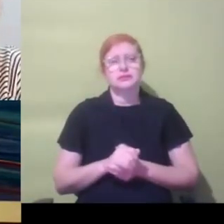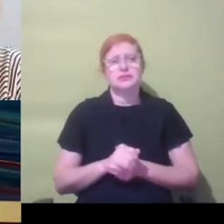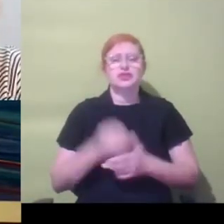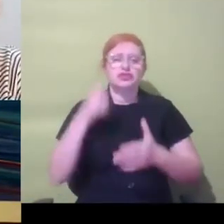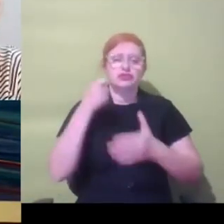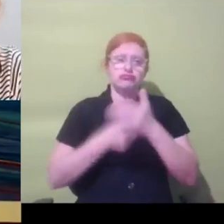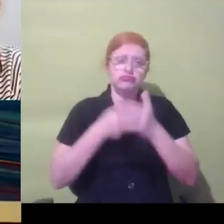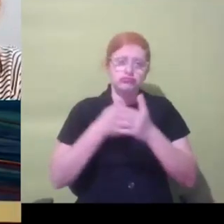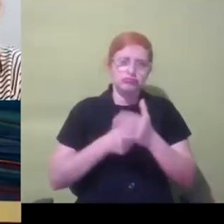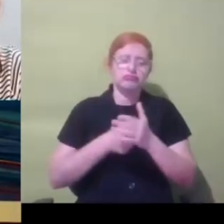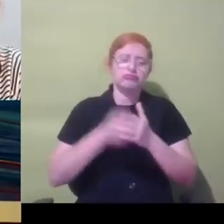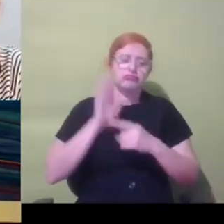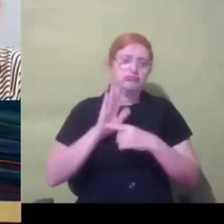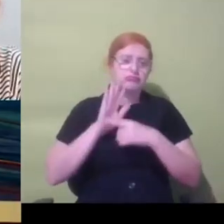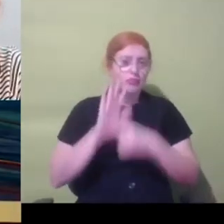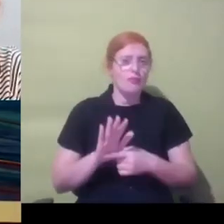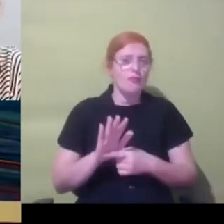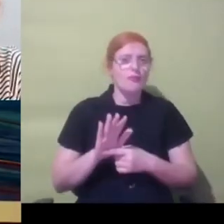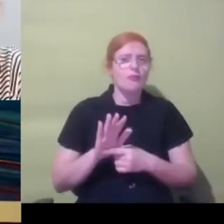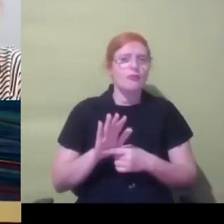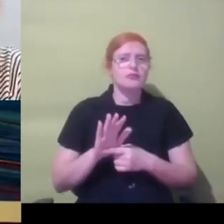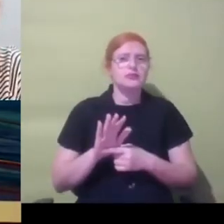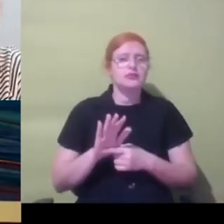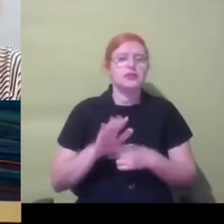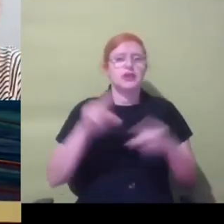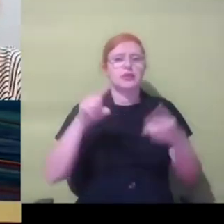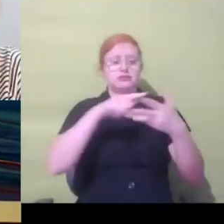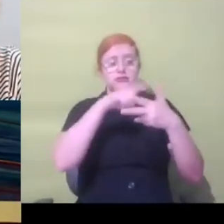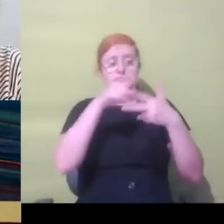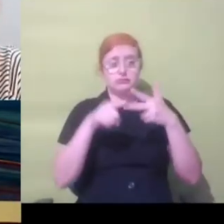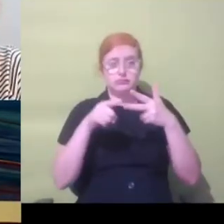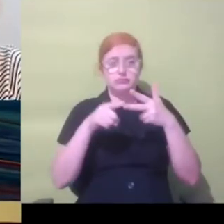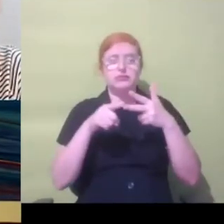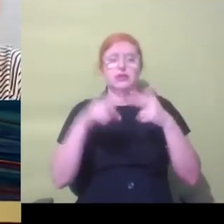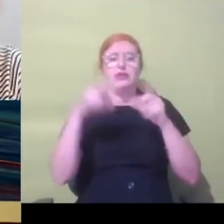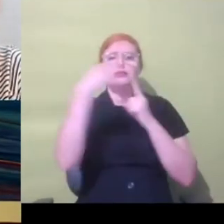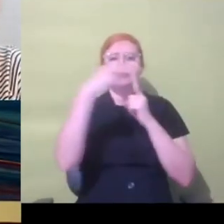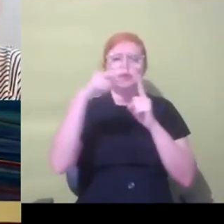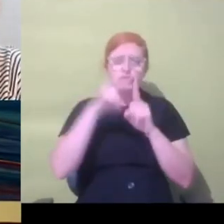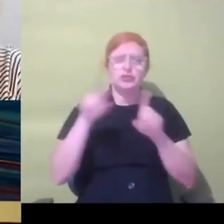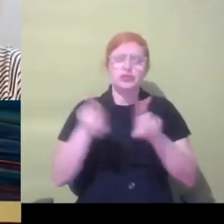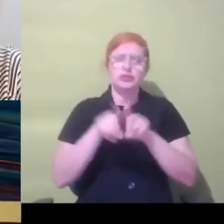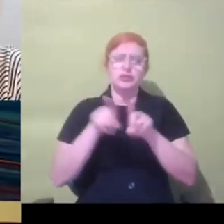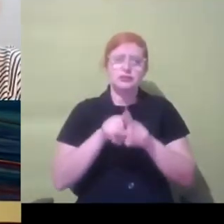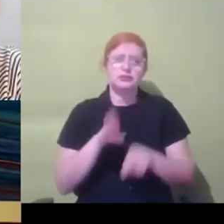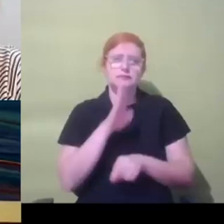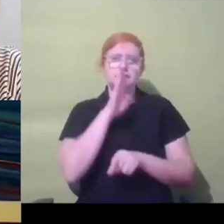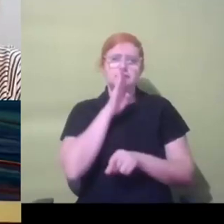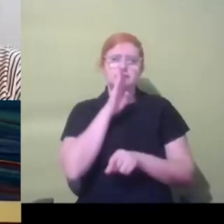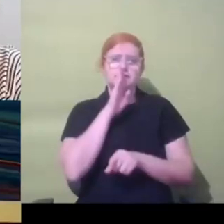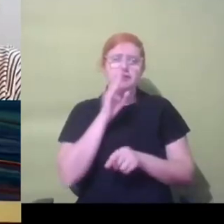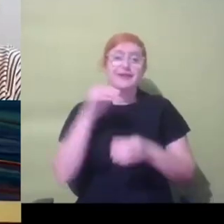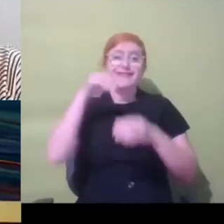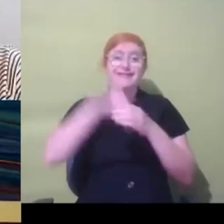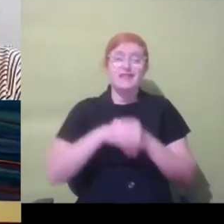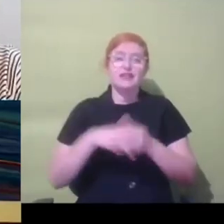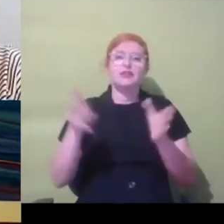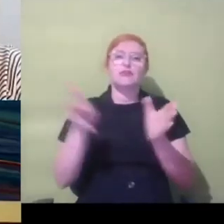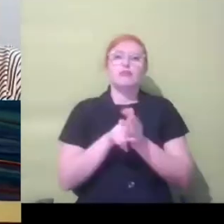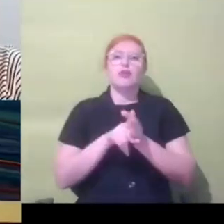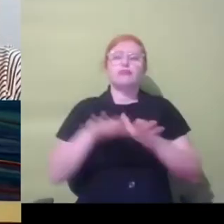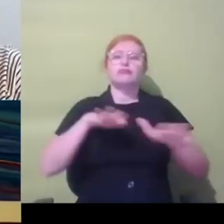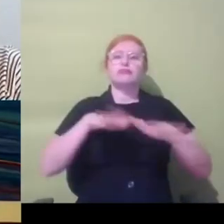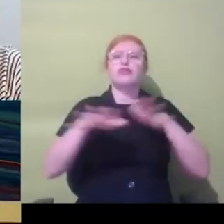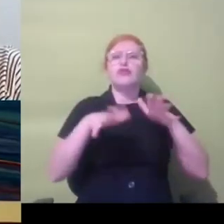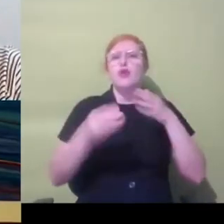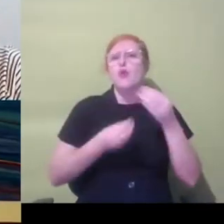está tentando trazer nessa trilha perspectivas que também são silenciadas dentro do próprio movimento, sabe?